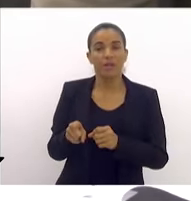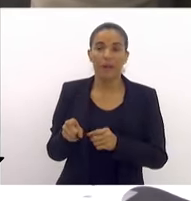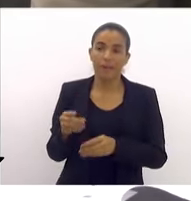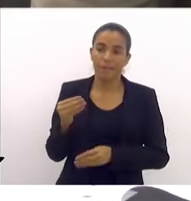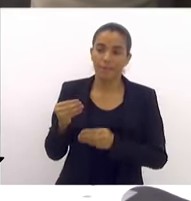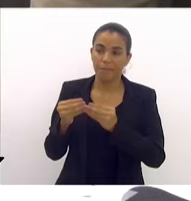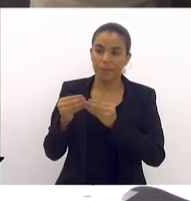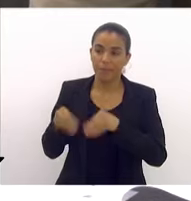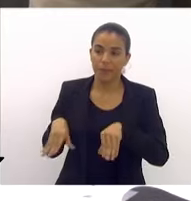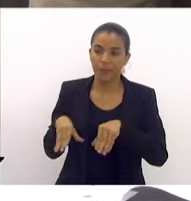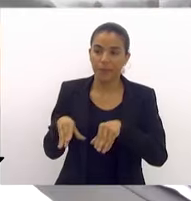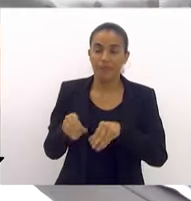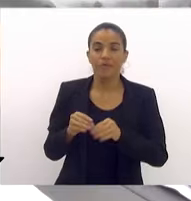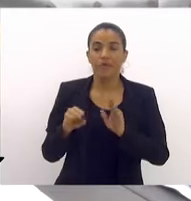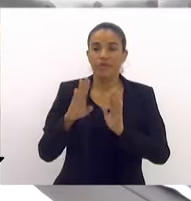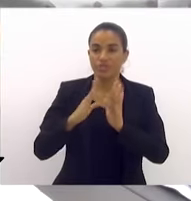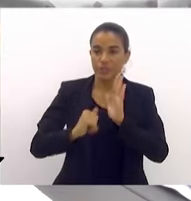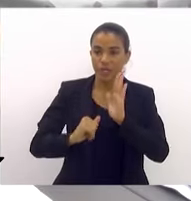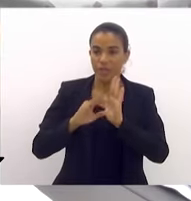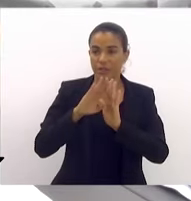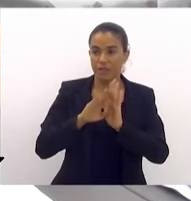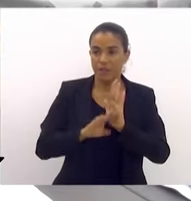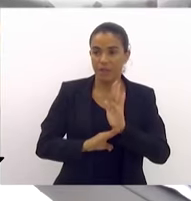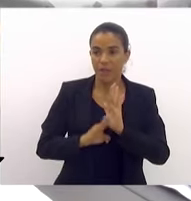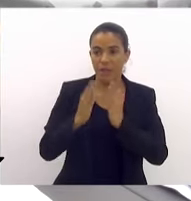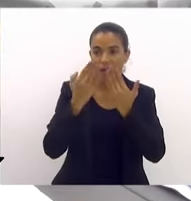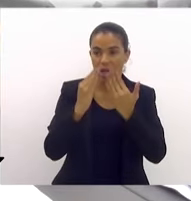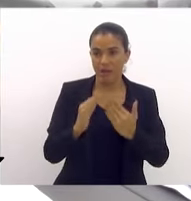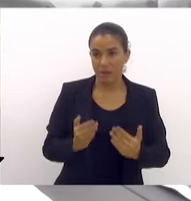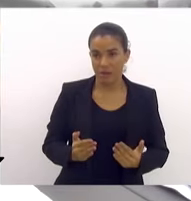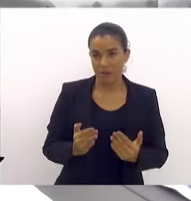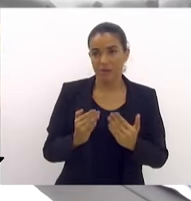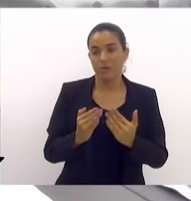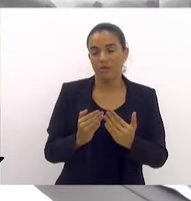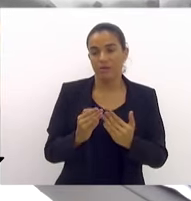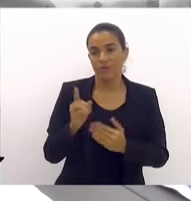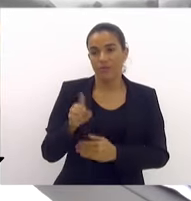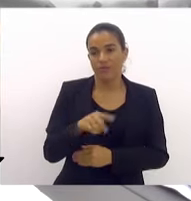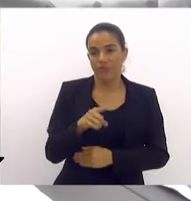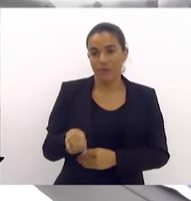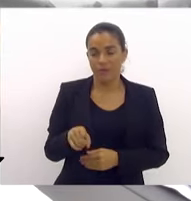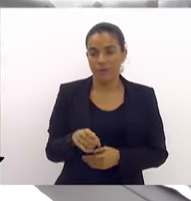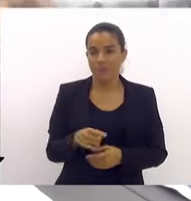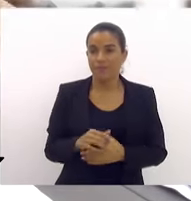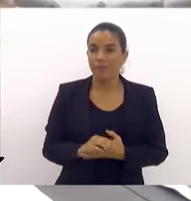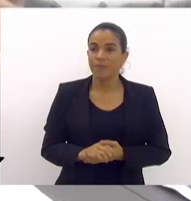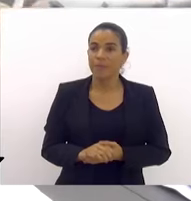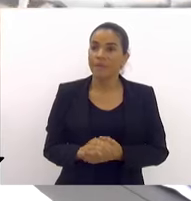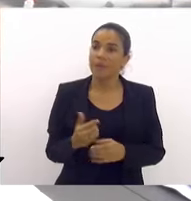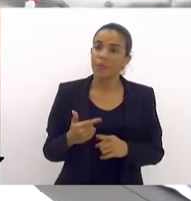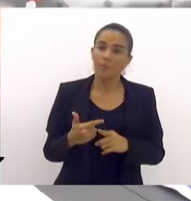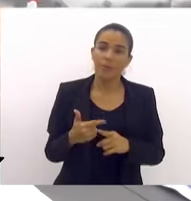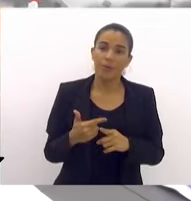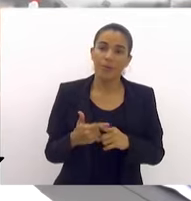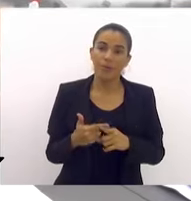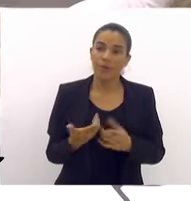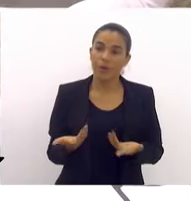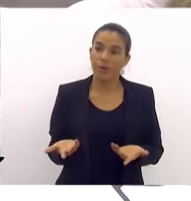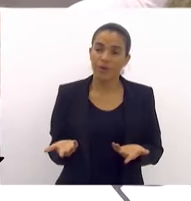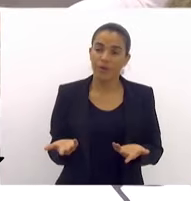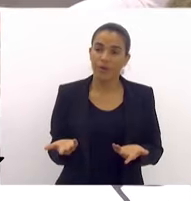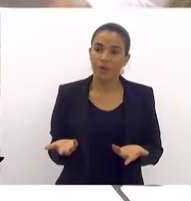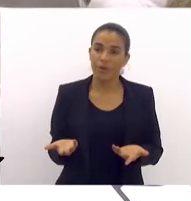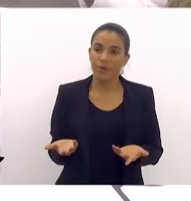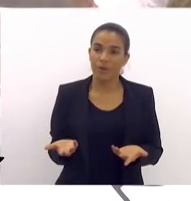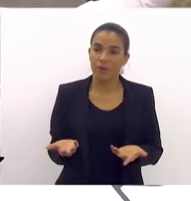ele prossegue. Retirar de pauta, aguardar a análise do veto. Melhor. Porque se for Perfeito. Derrubado, vira lei. Aí